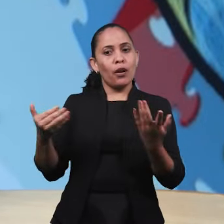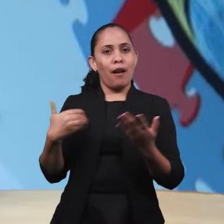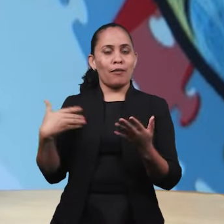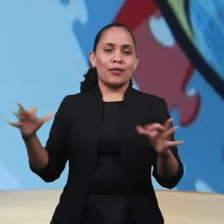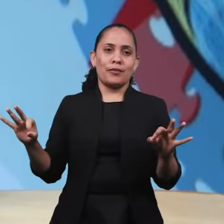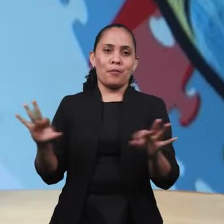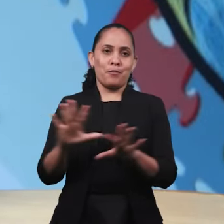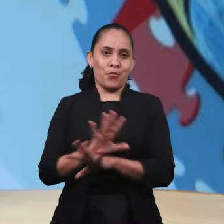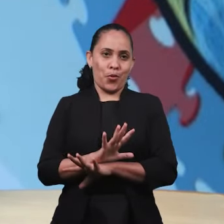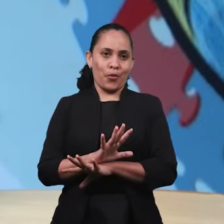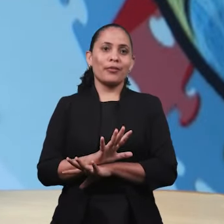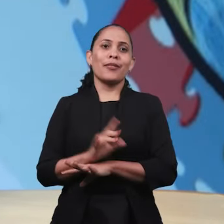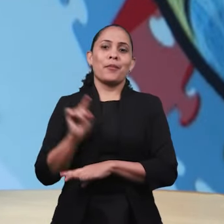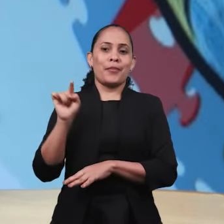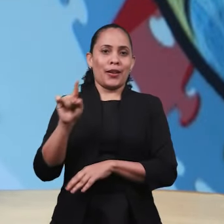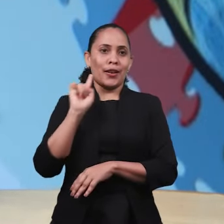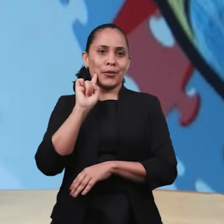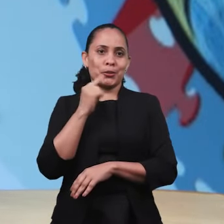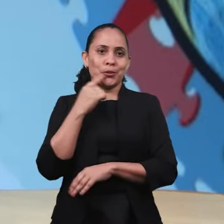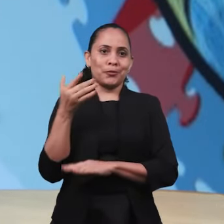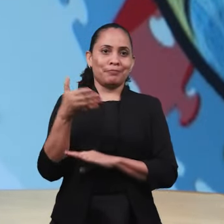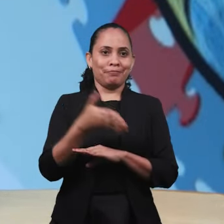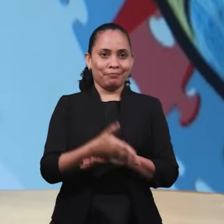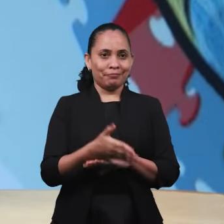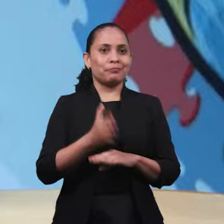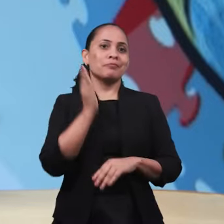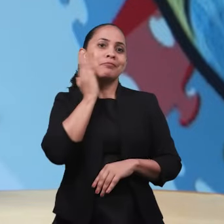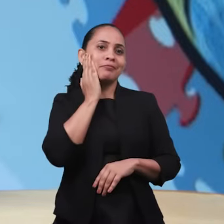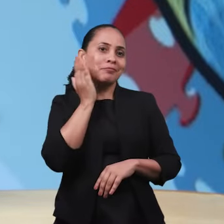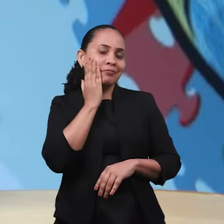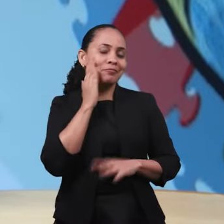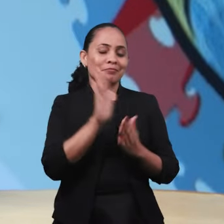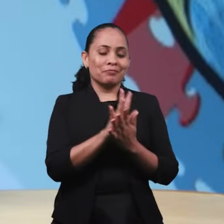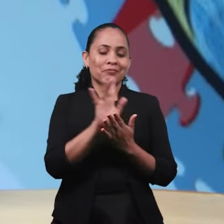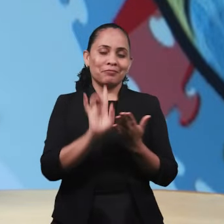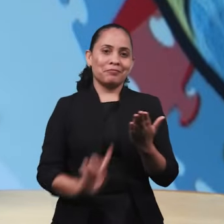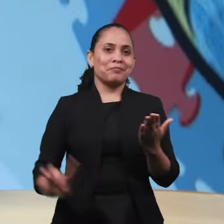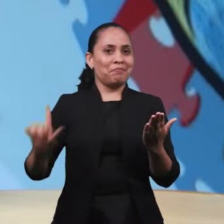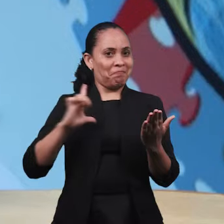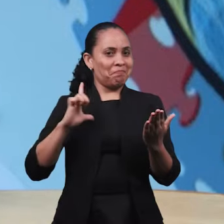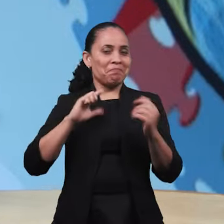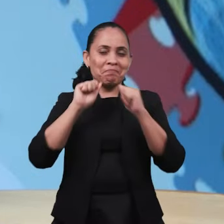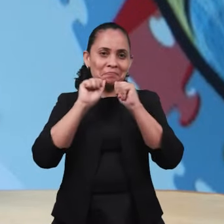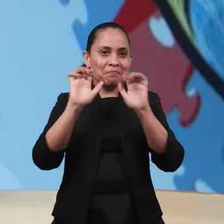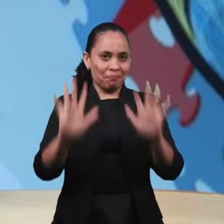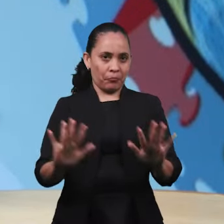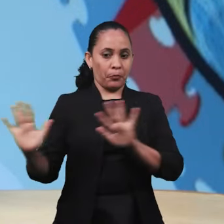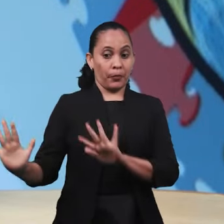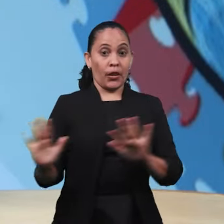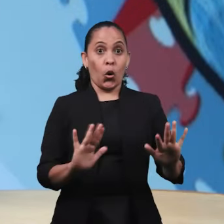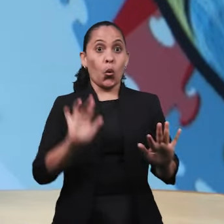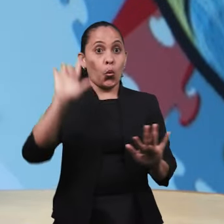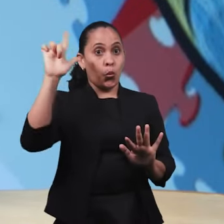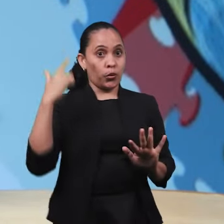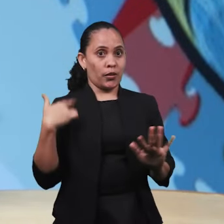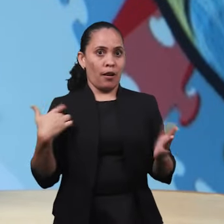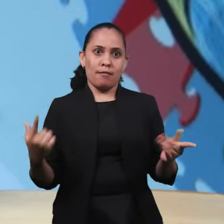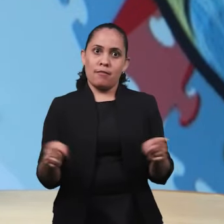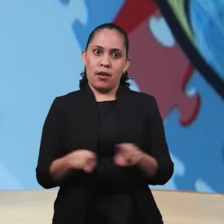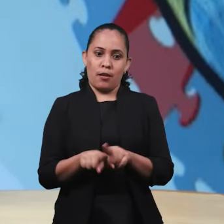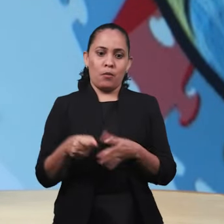já está apta para que aquele surdo entre e possa entender a palavra do Senhor e receber uma bênção. Outra coisa é